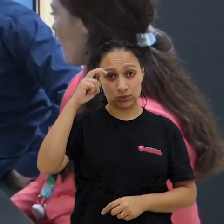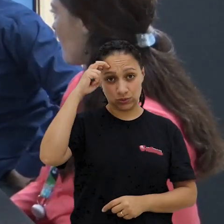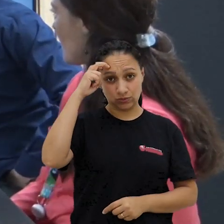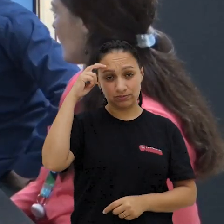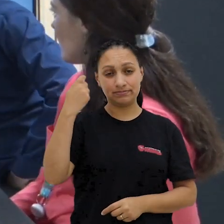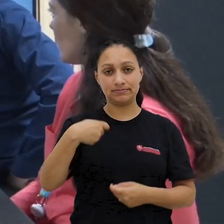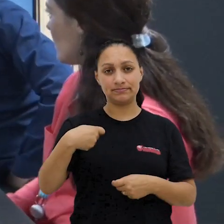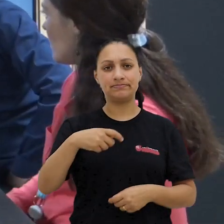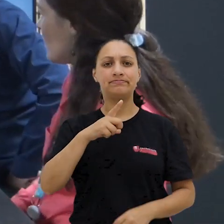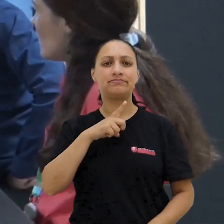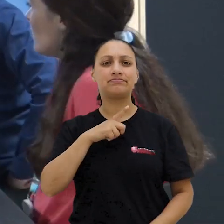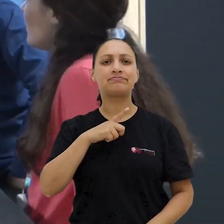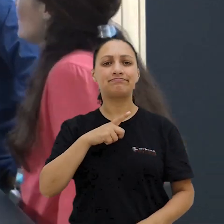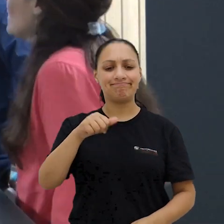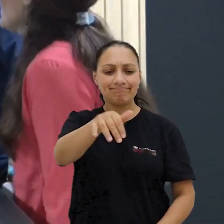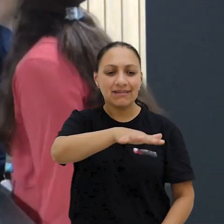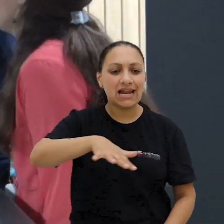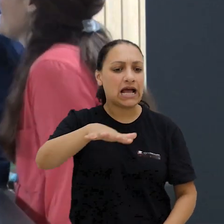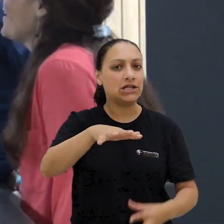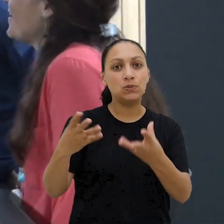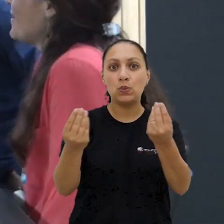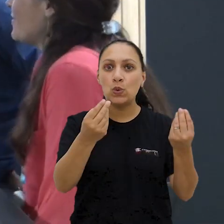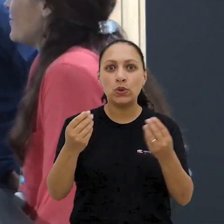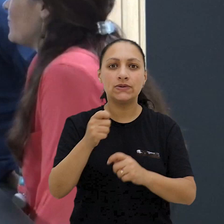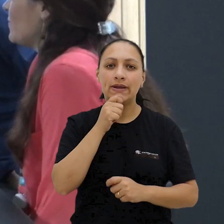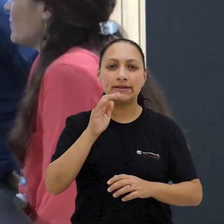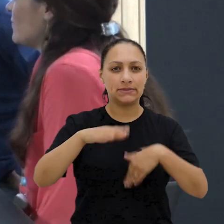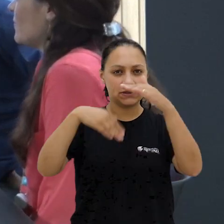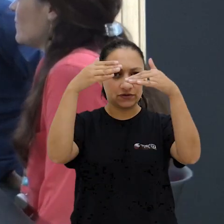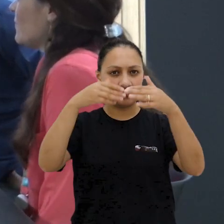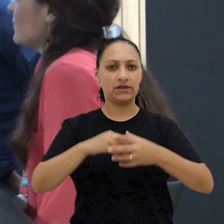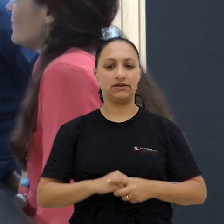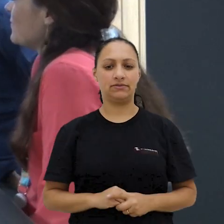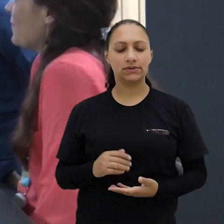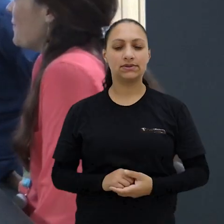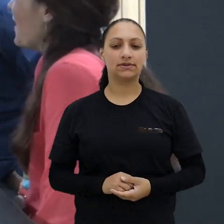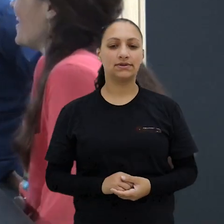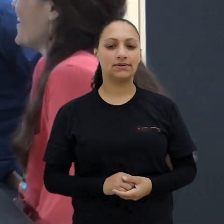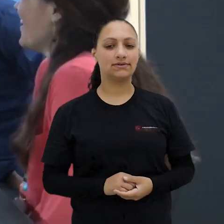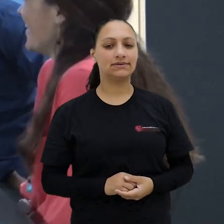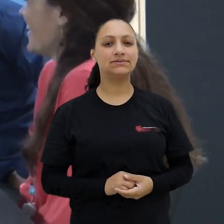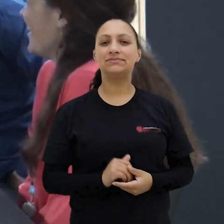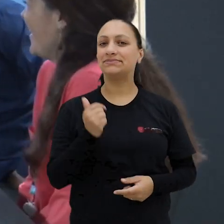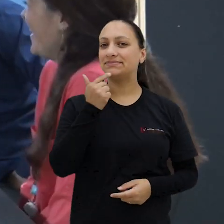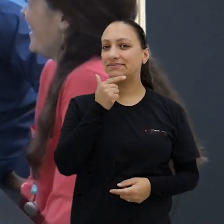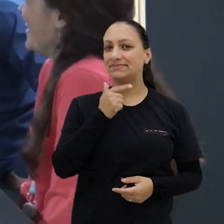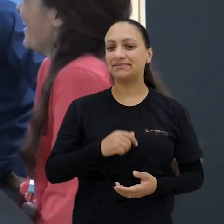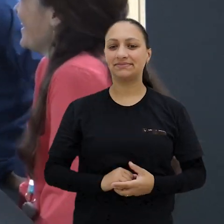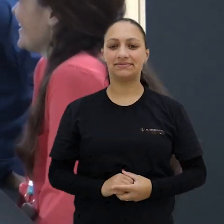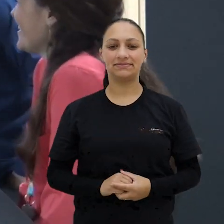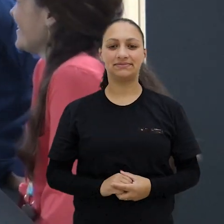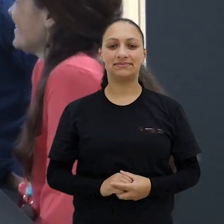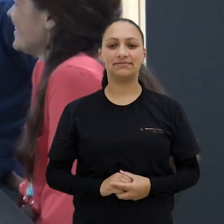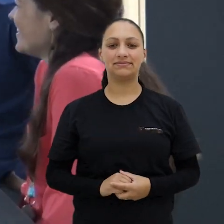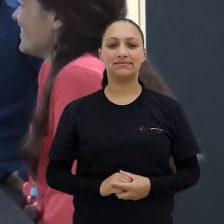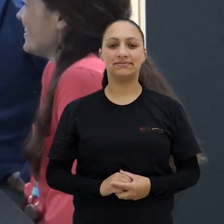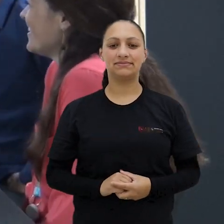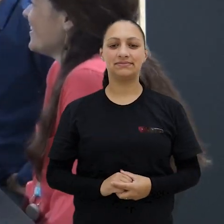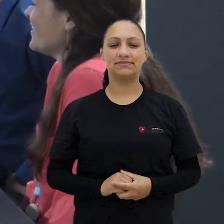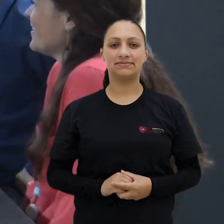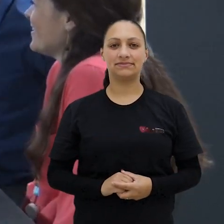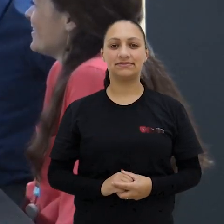que a gente tem muito mercado para desenvolver. Manu, eu tenho uma pergunta, olha, bem mentira. Uma pergunta